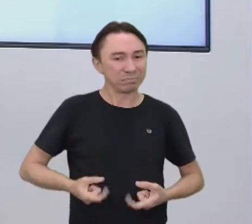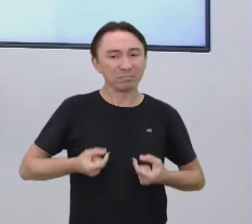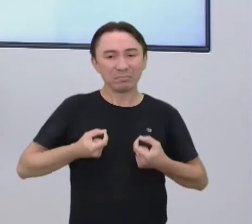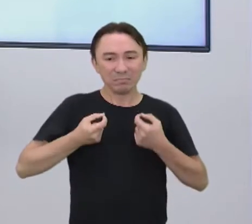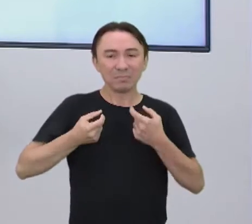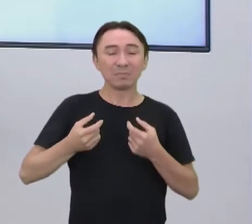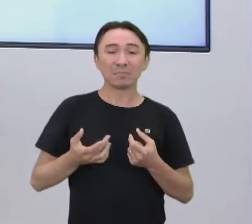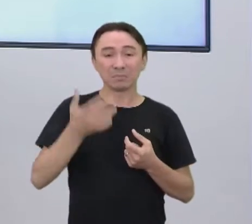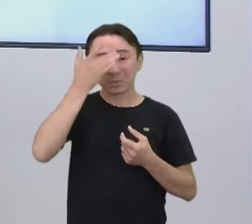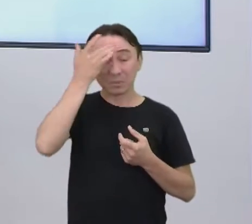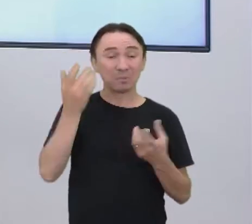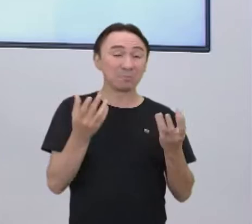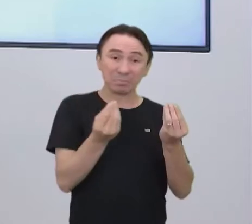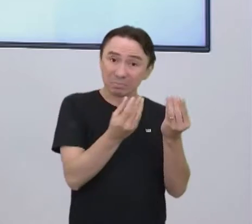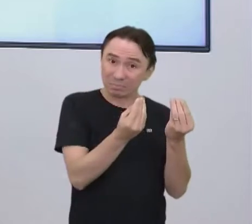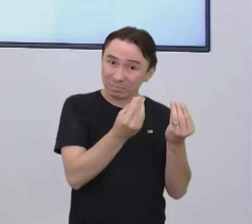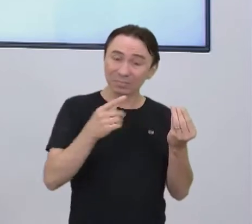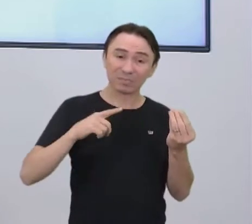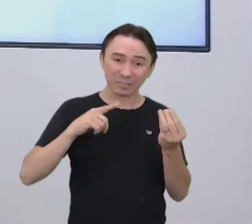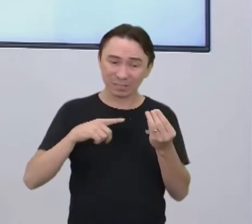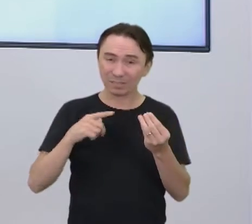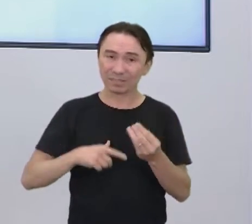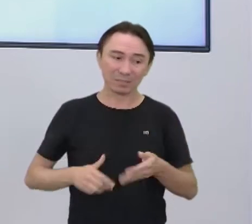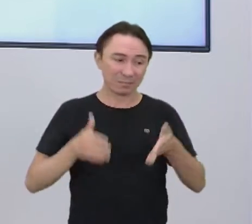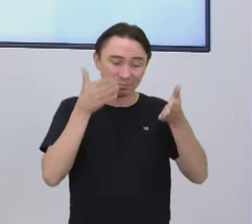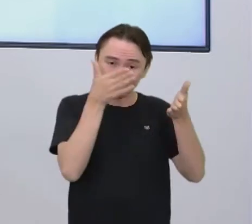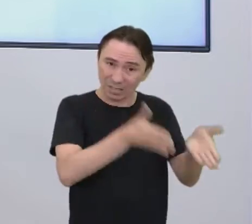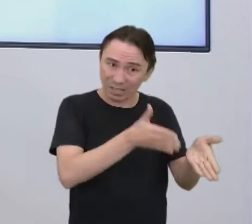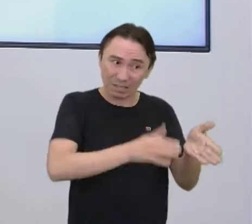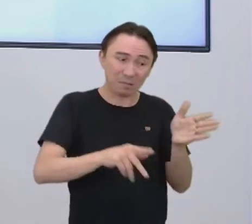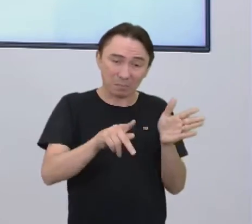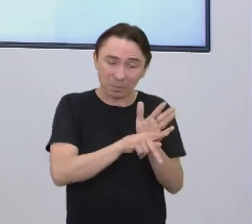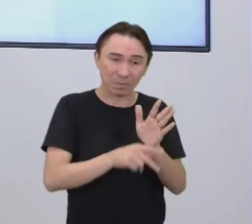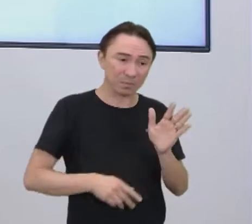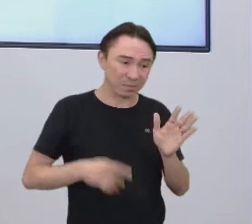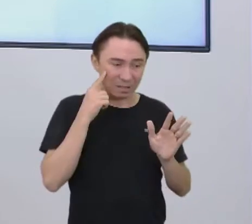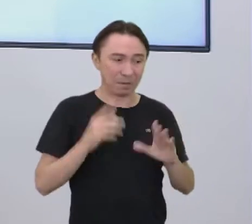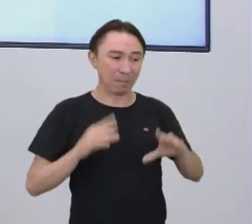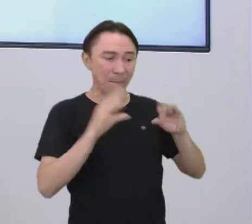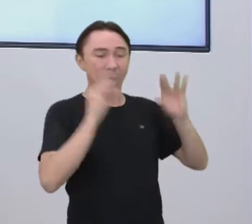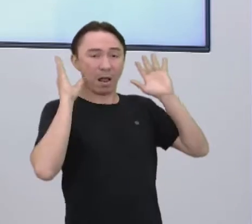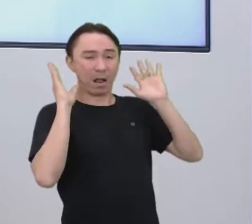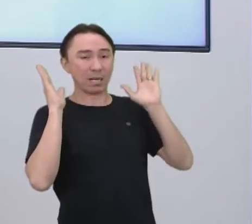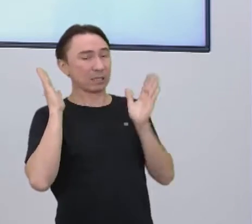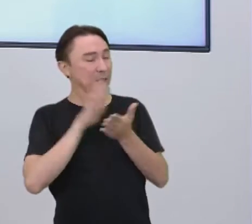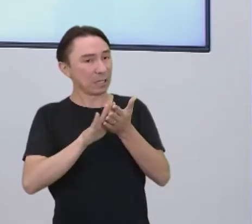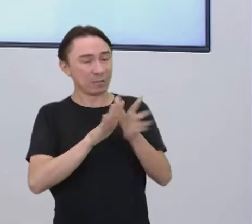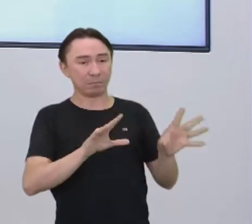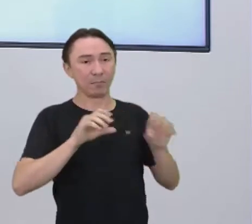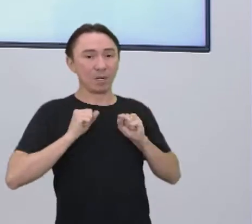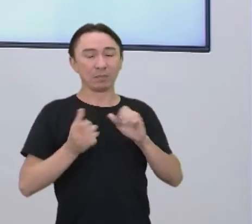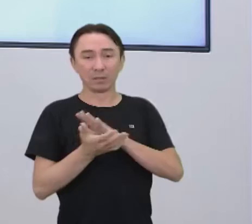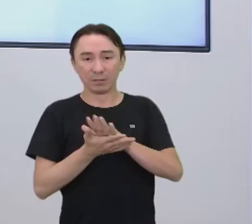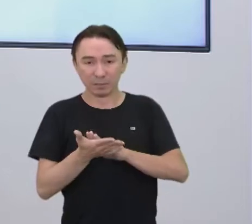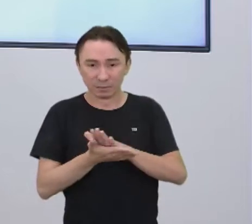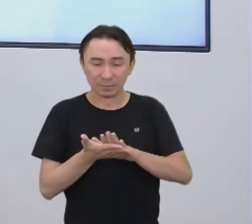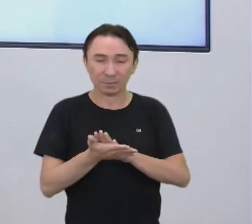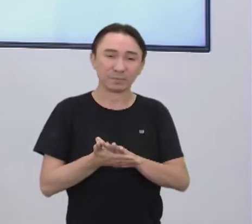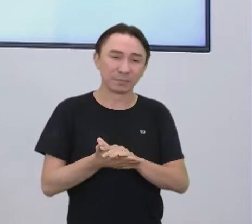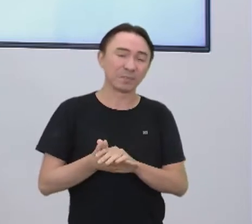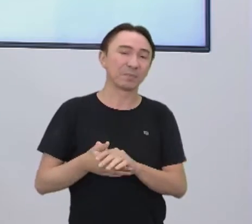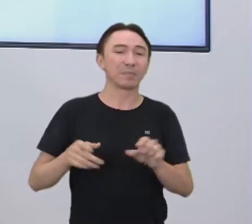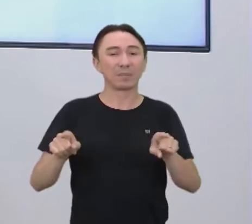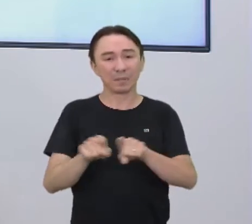de maneira muito específica para justamente não ter contaminação. E várias delas, se você pega fio de cabelo dela hoje, você ainda encontra,